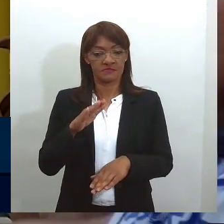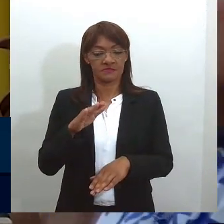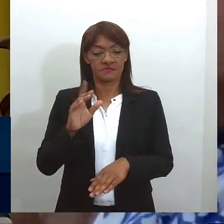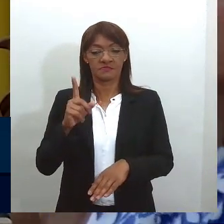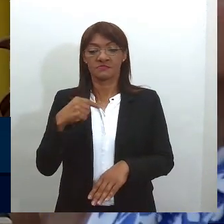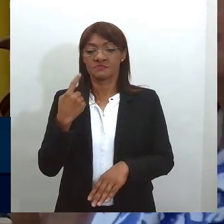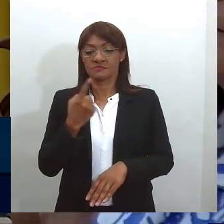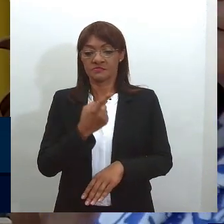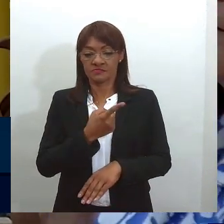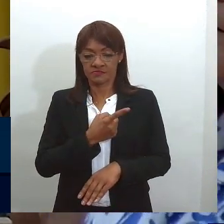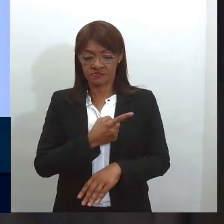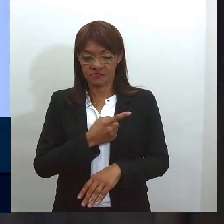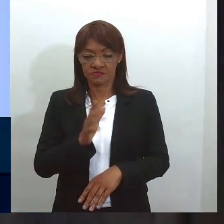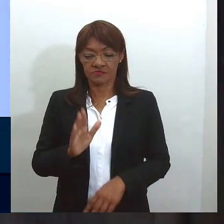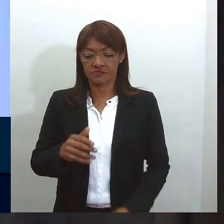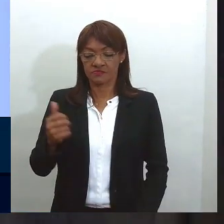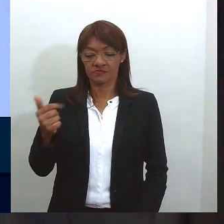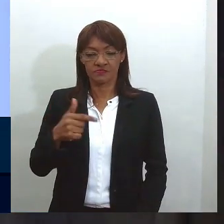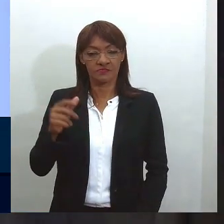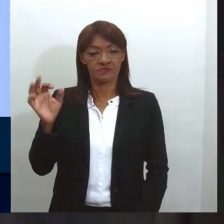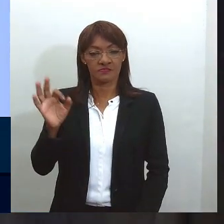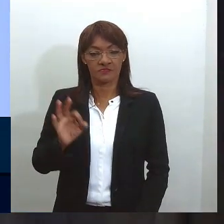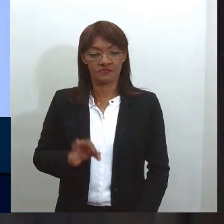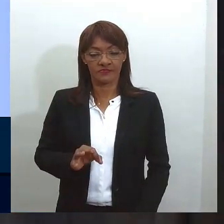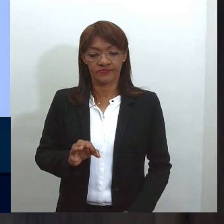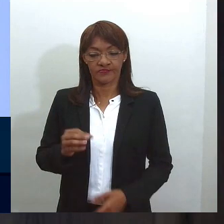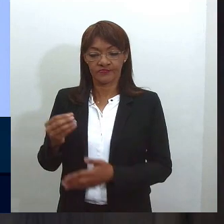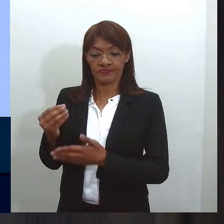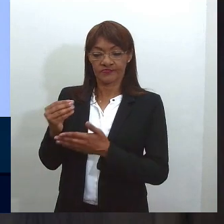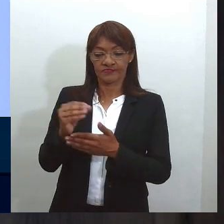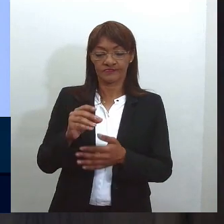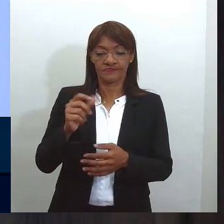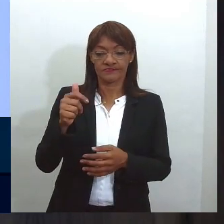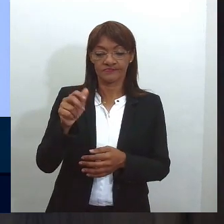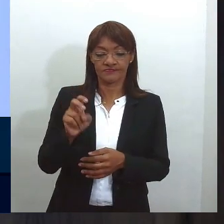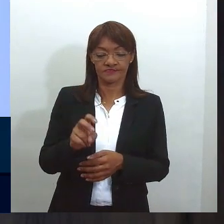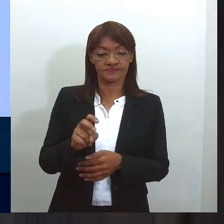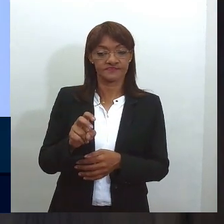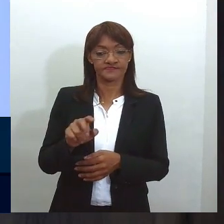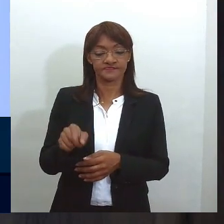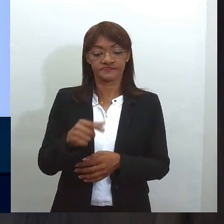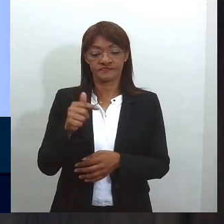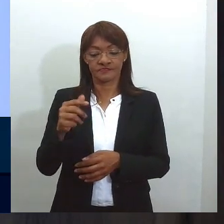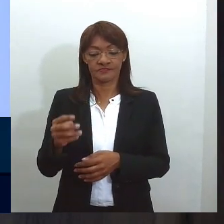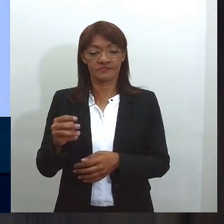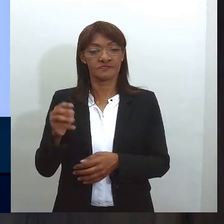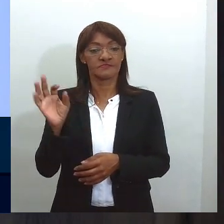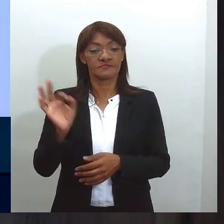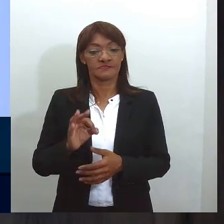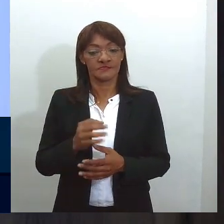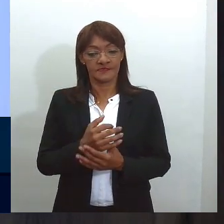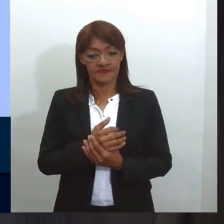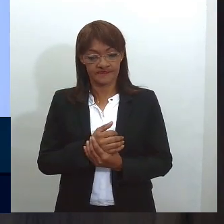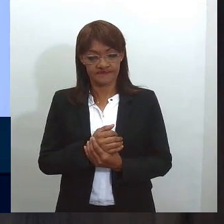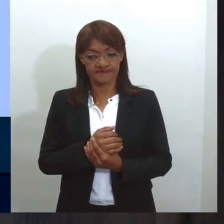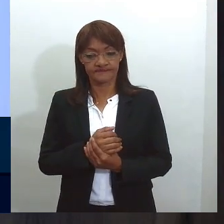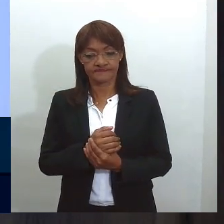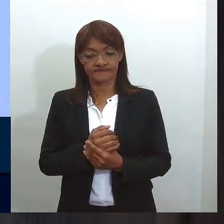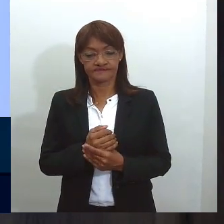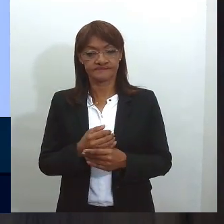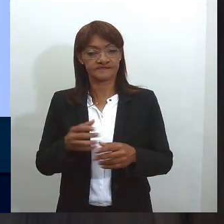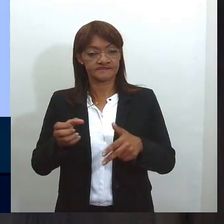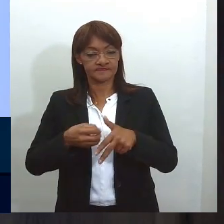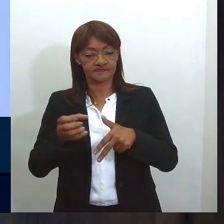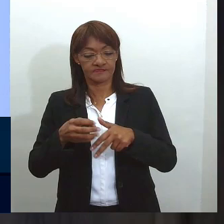fizemos 15,63% da RCL de despesa da saúde. Também, acredito que